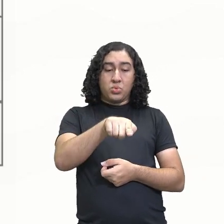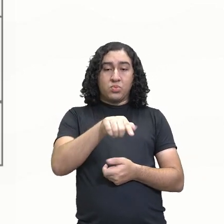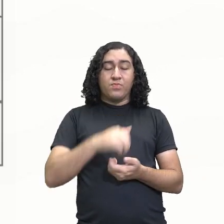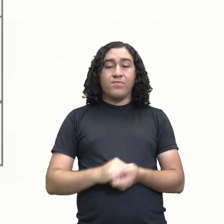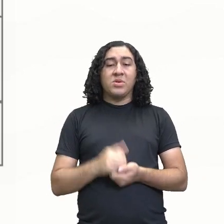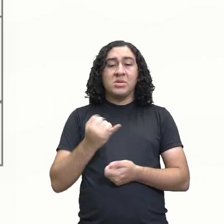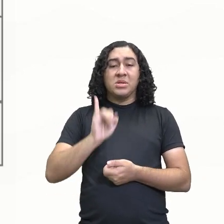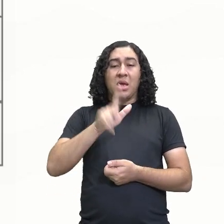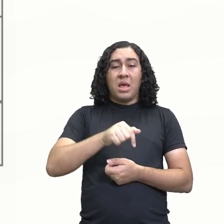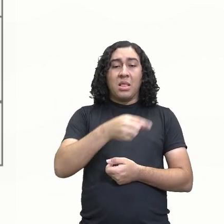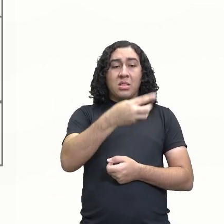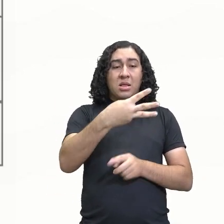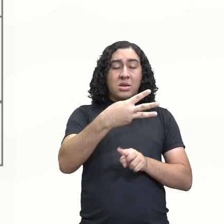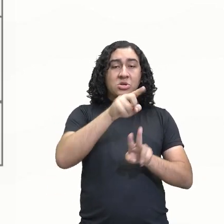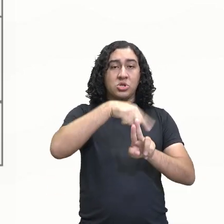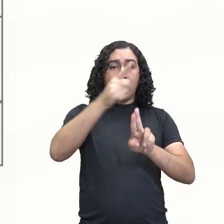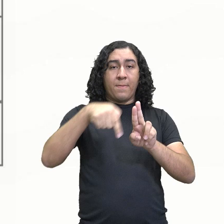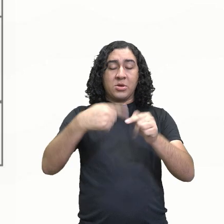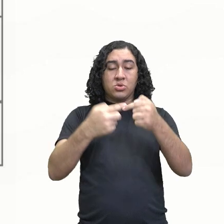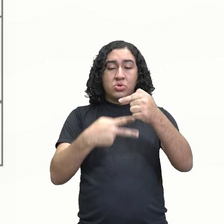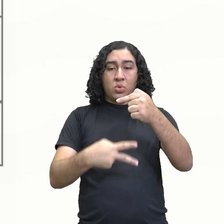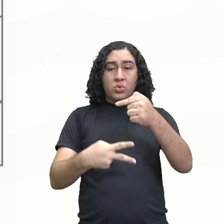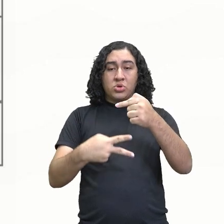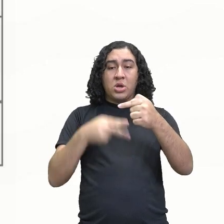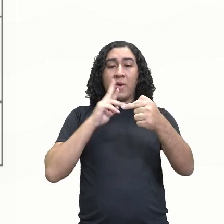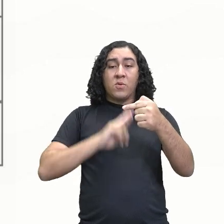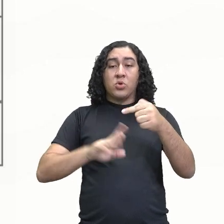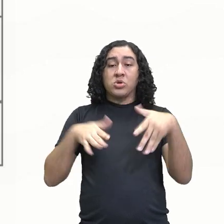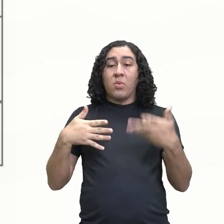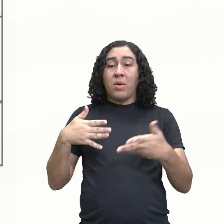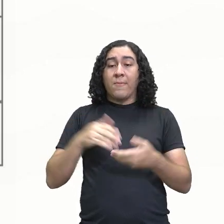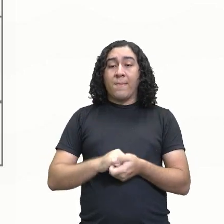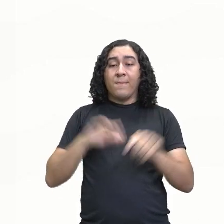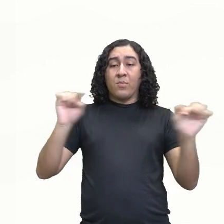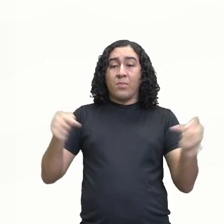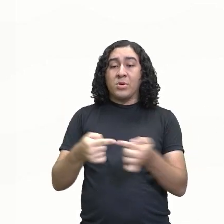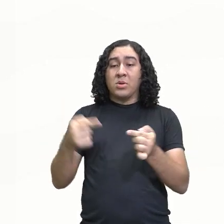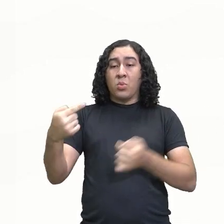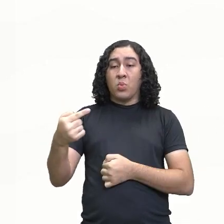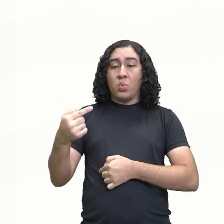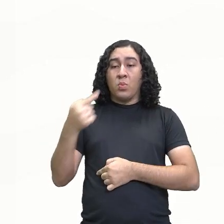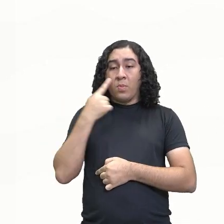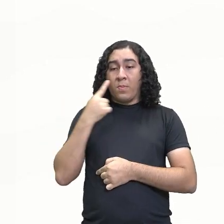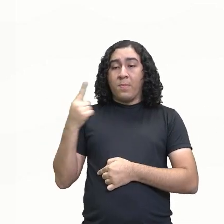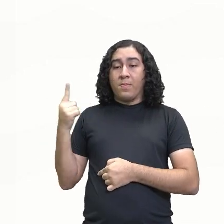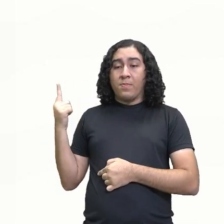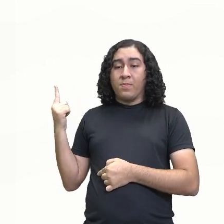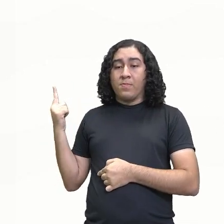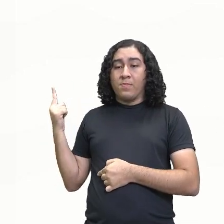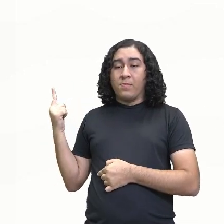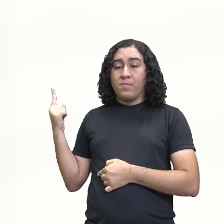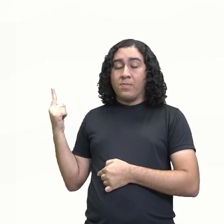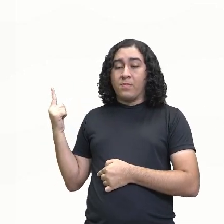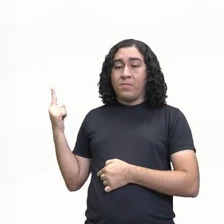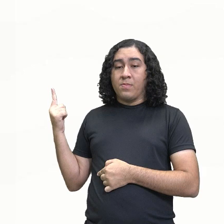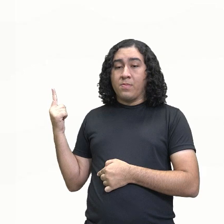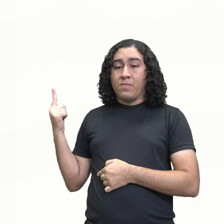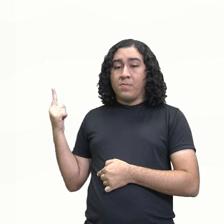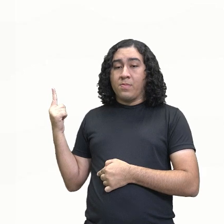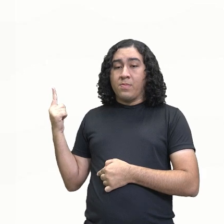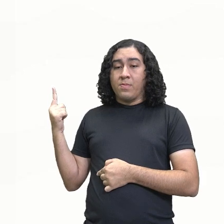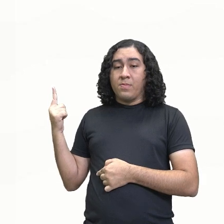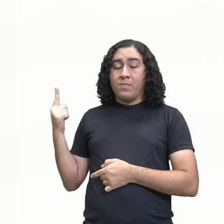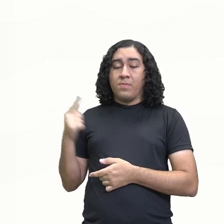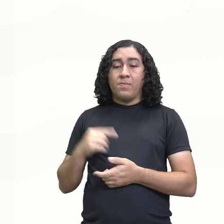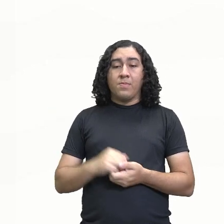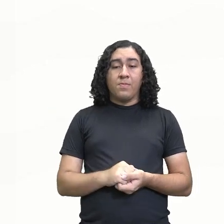foi 3π sobre 2, o resultado encontrado foi 1. Então, 3π sobre 2 vai lá